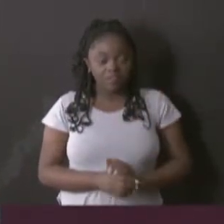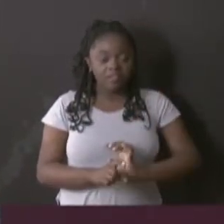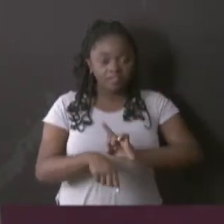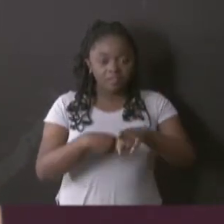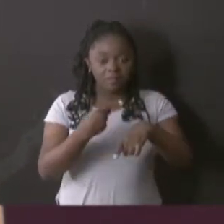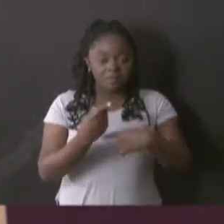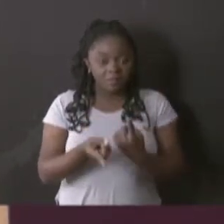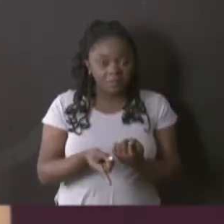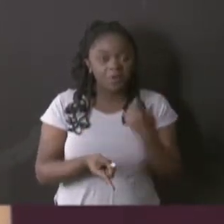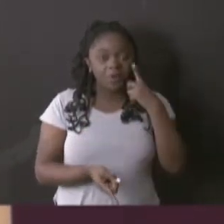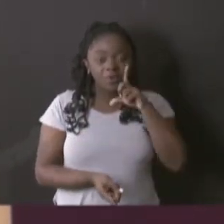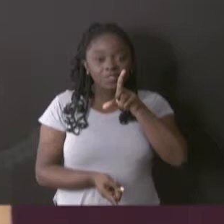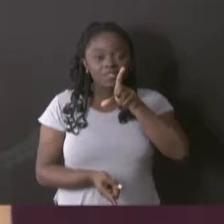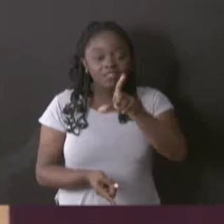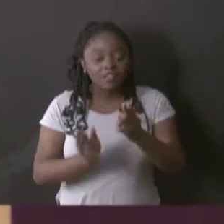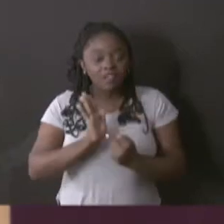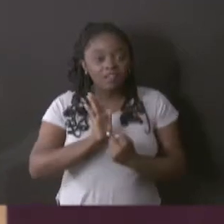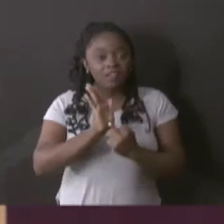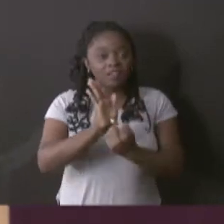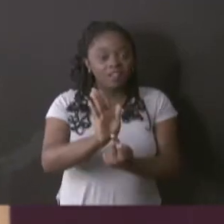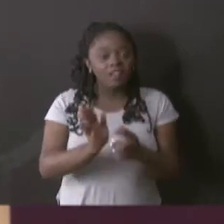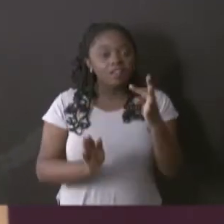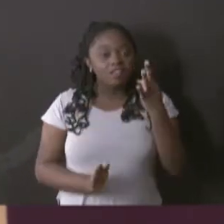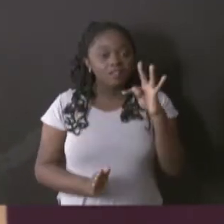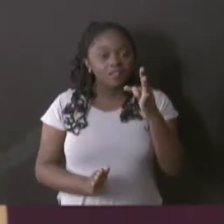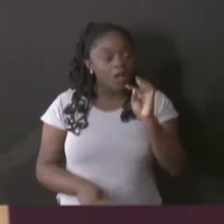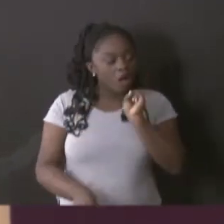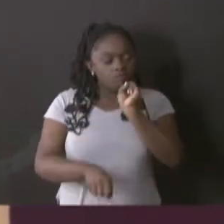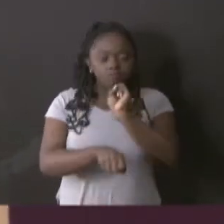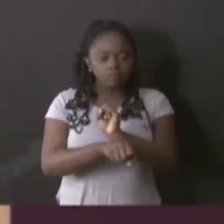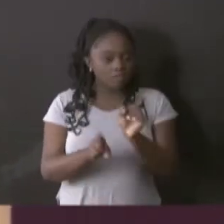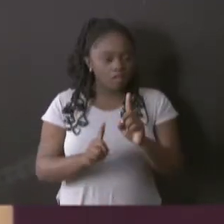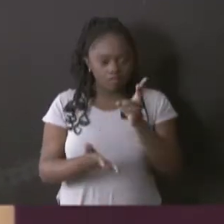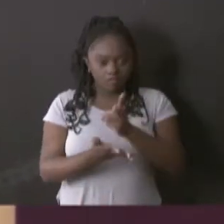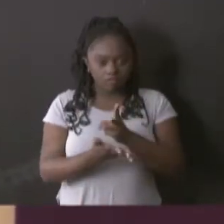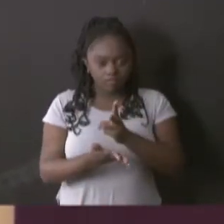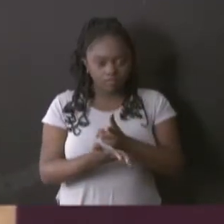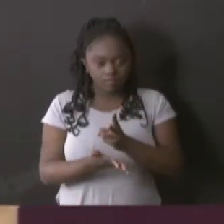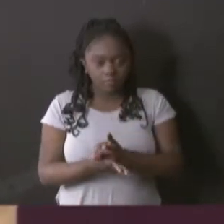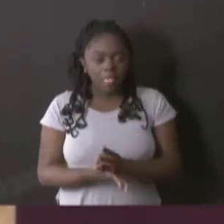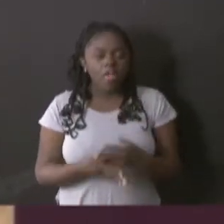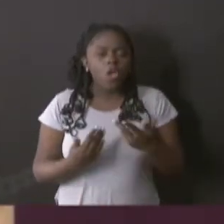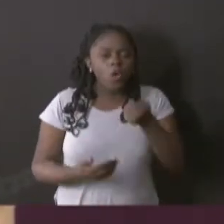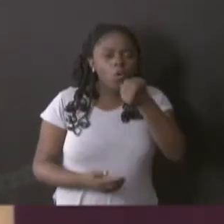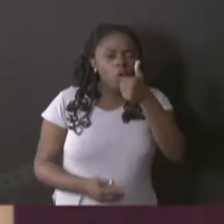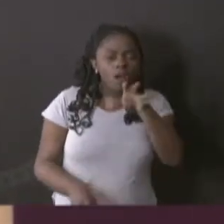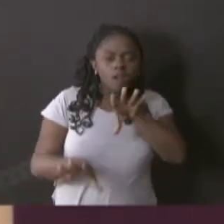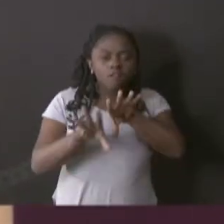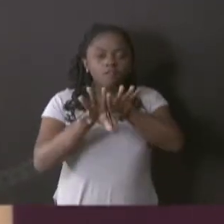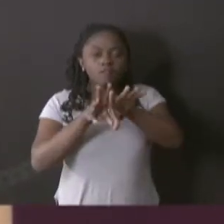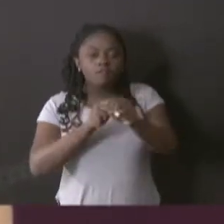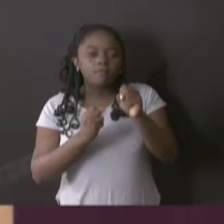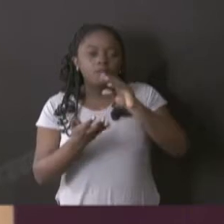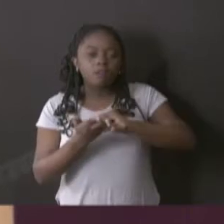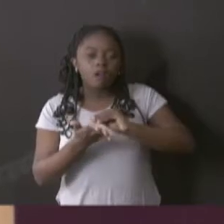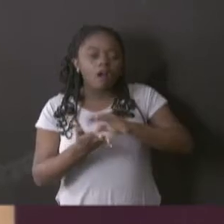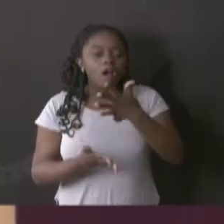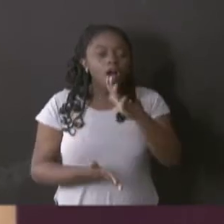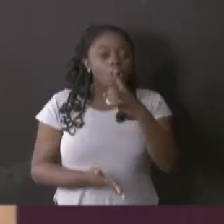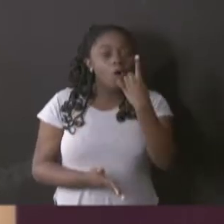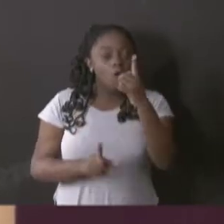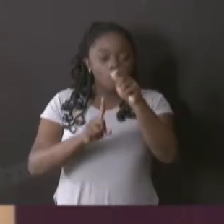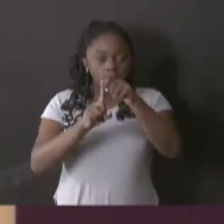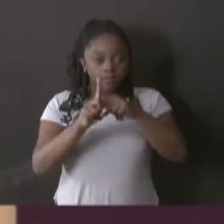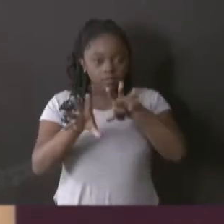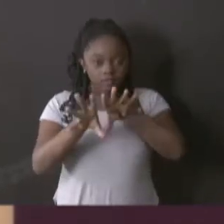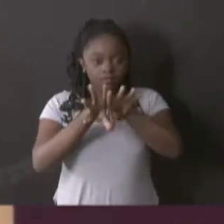aprovada que a gente foi apresentar esse trabalho e não parei mais. Quando eu estava para formar, faltava um mês para formar, eu enviei